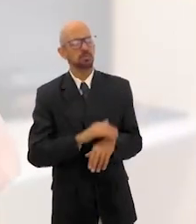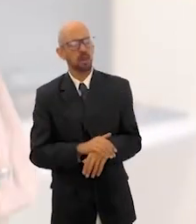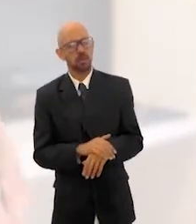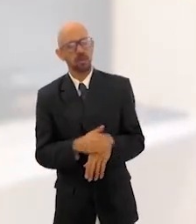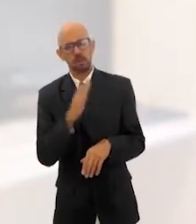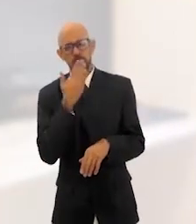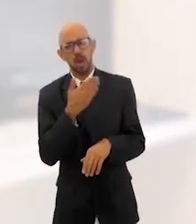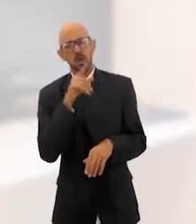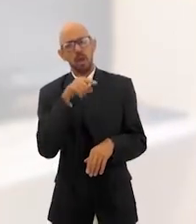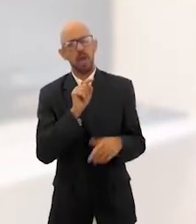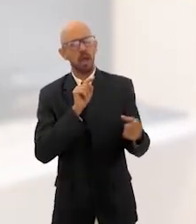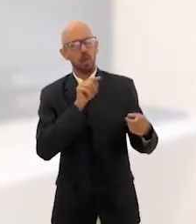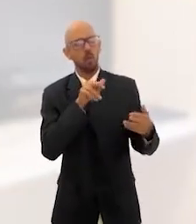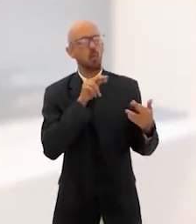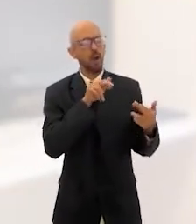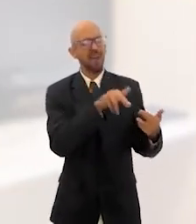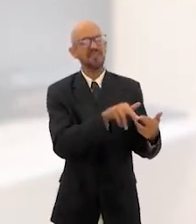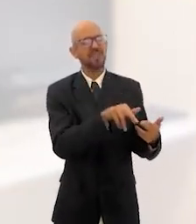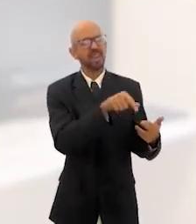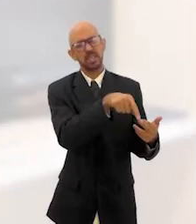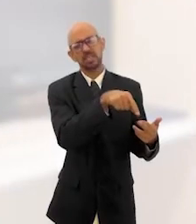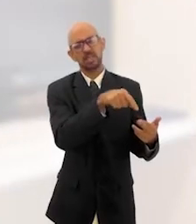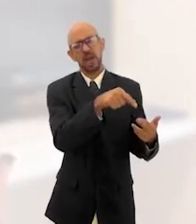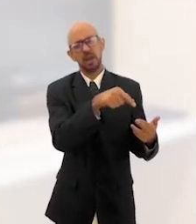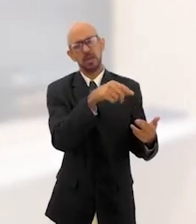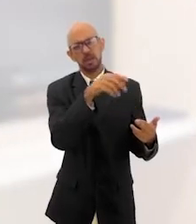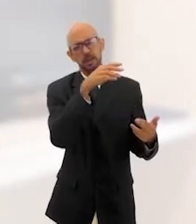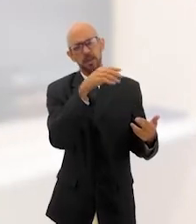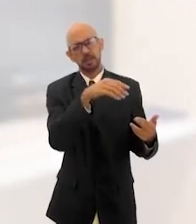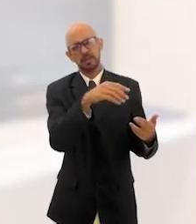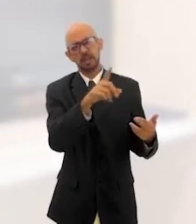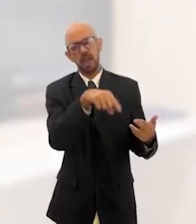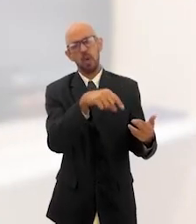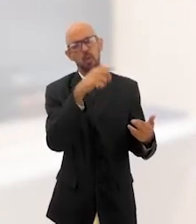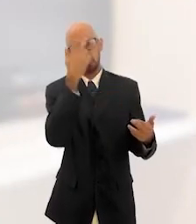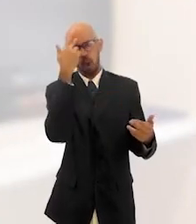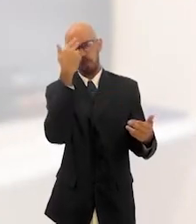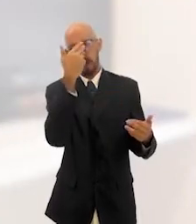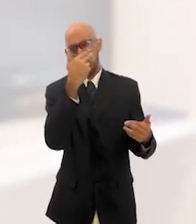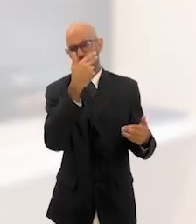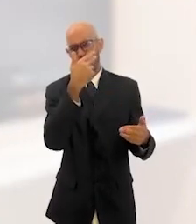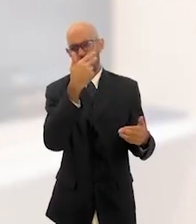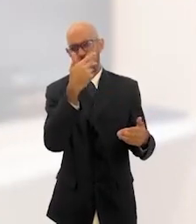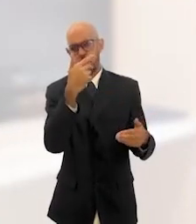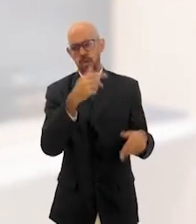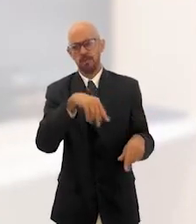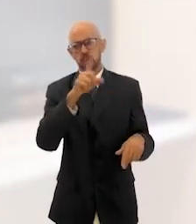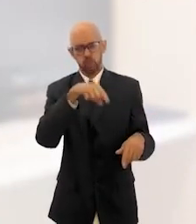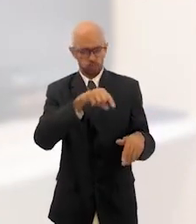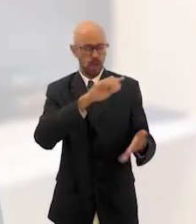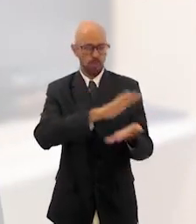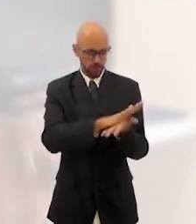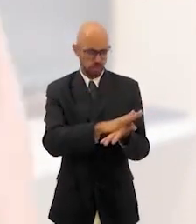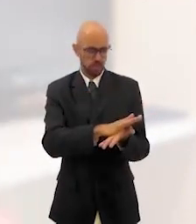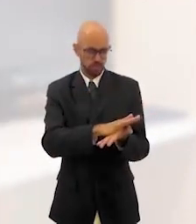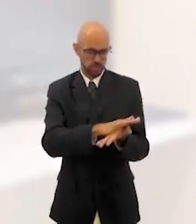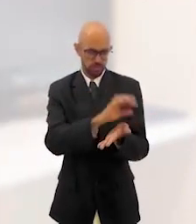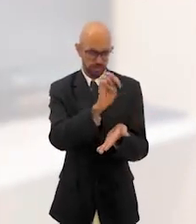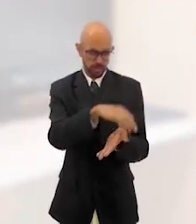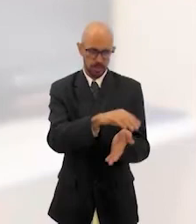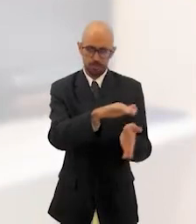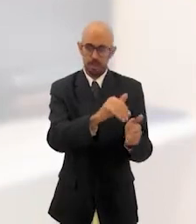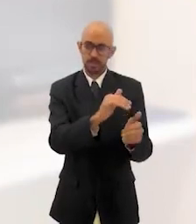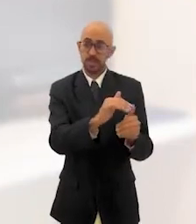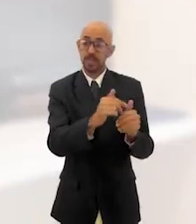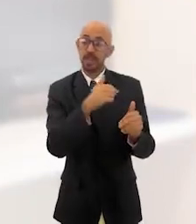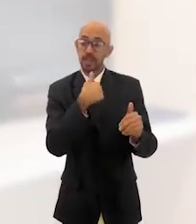o significado de ideal, padrão? São coisas assim que têm tudo a ver com preconceito. Mas eu